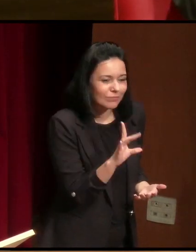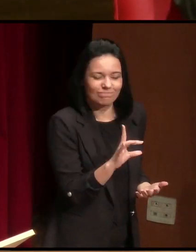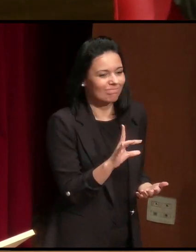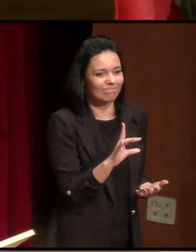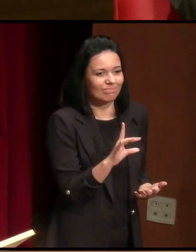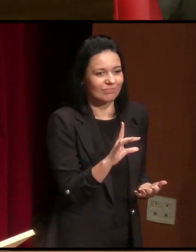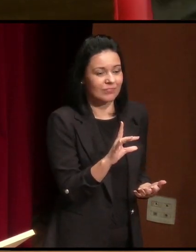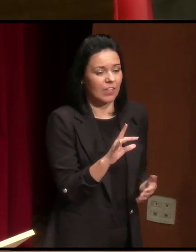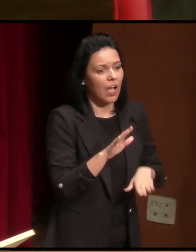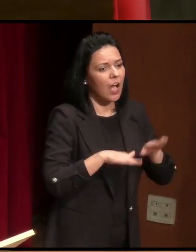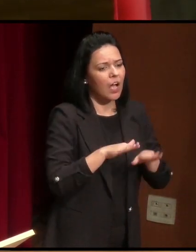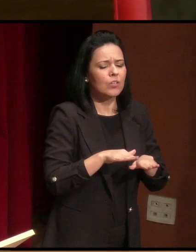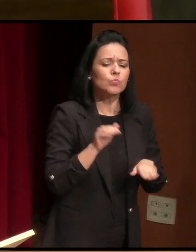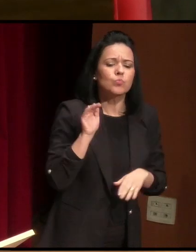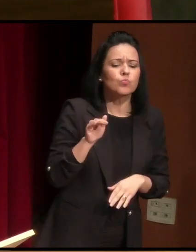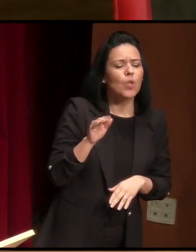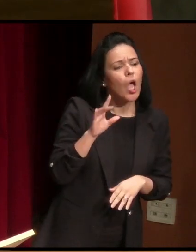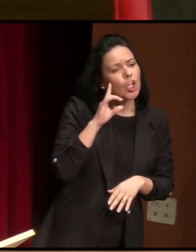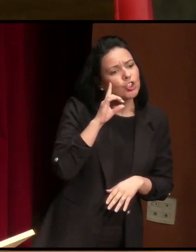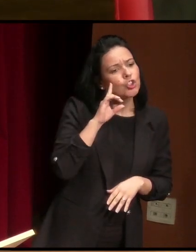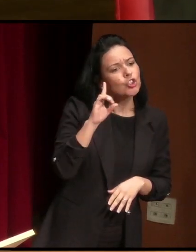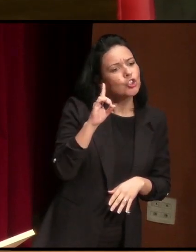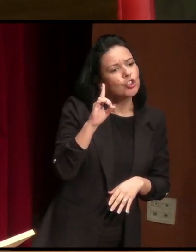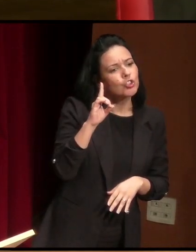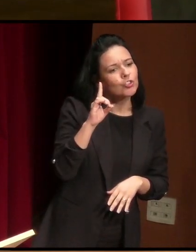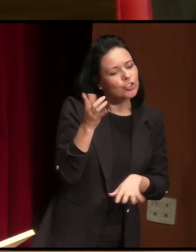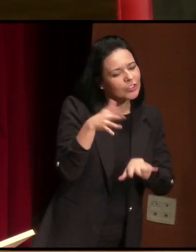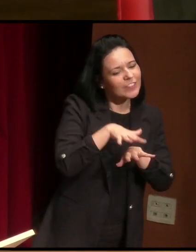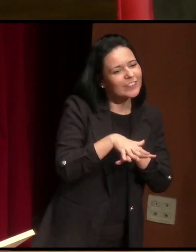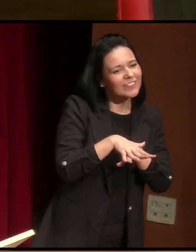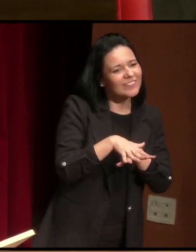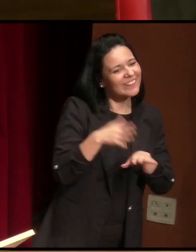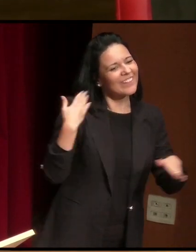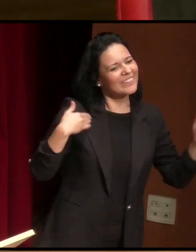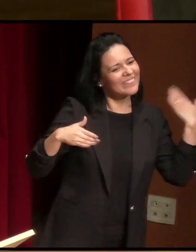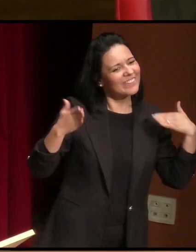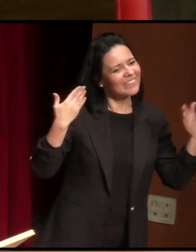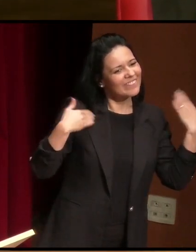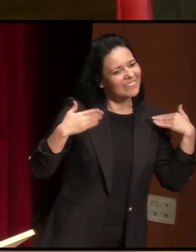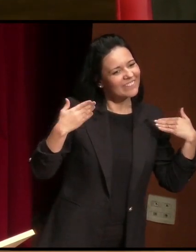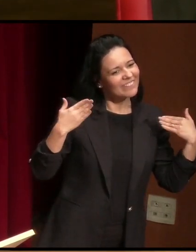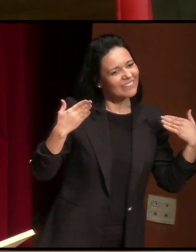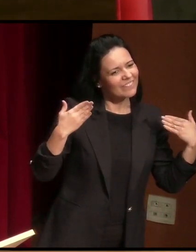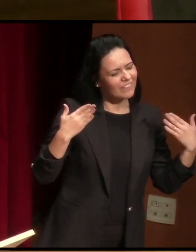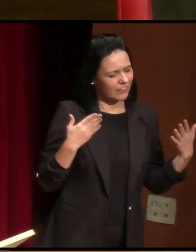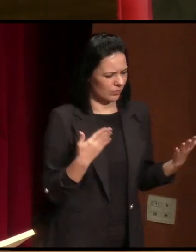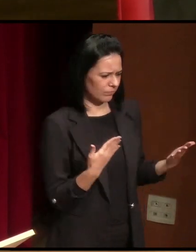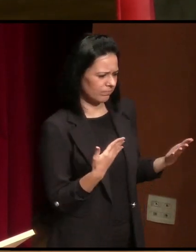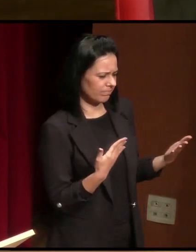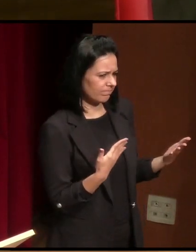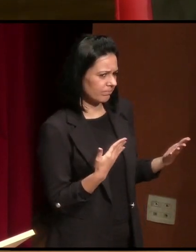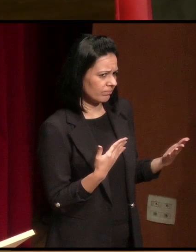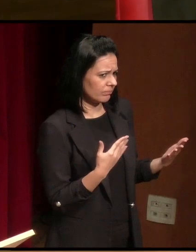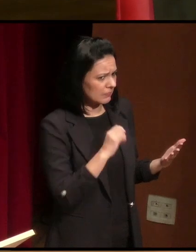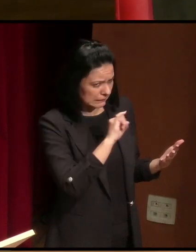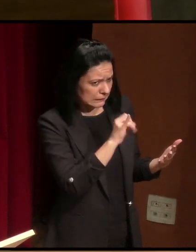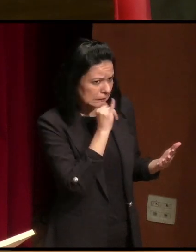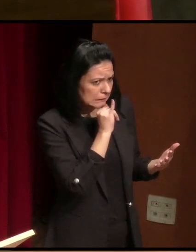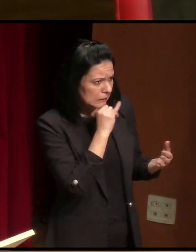associação que eu dirigia, dizendo que ia ter o dia da inclusão no parque, pastor. E aí? Aí eu falei, e os outros 364, como é que faz,